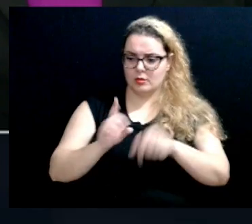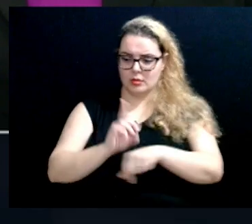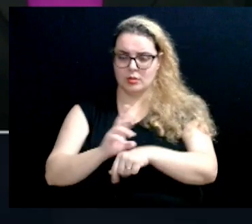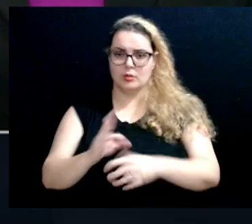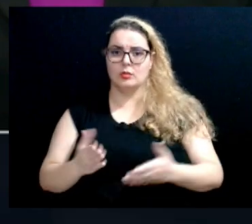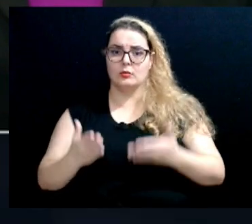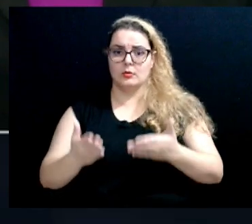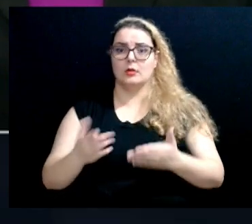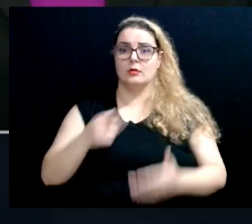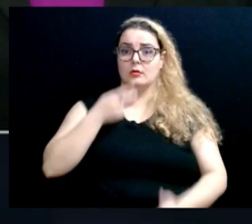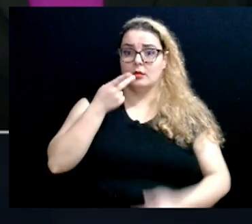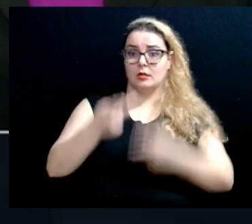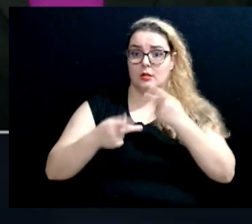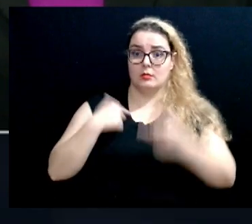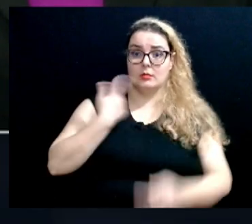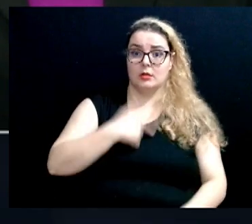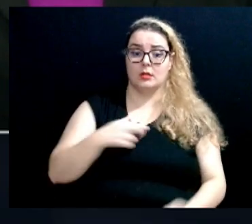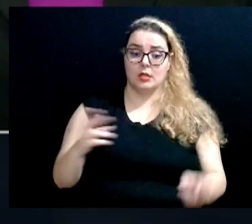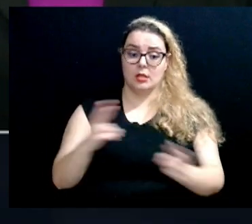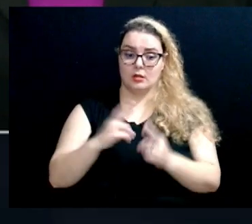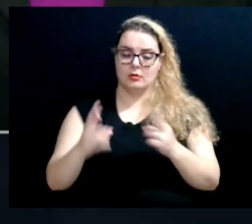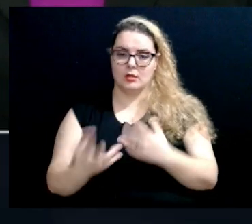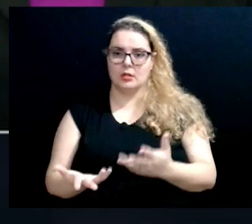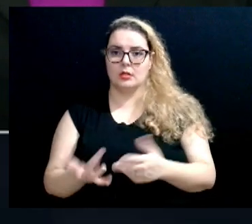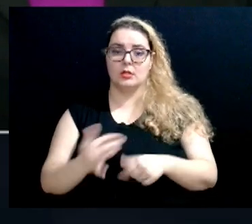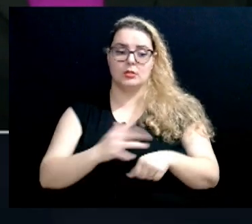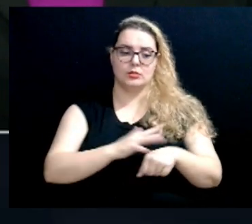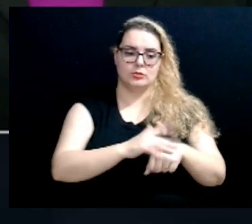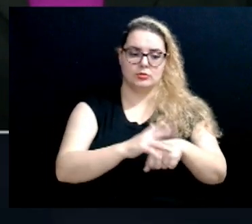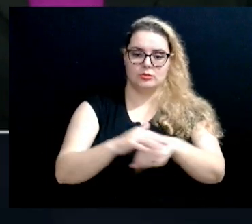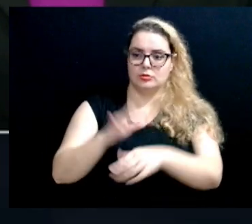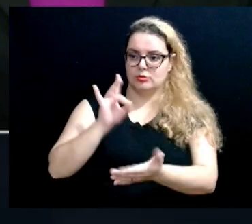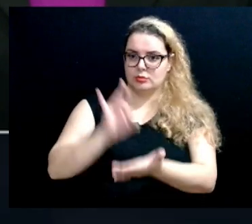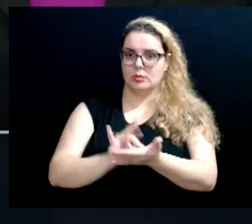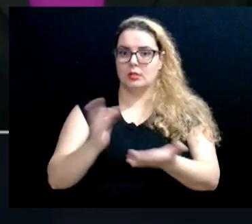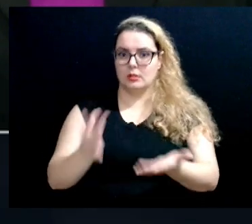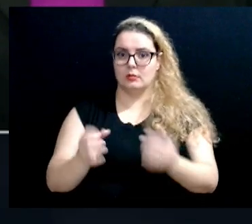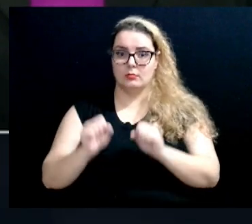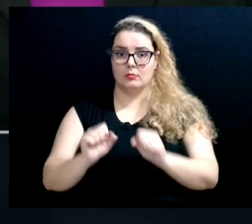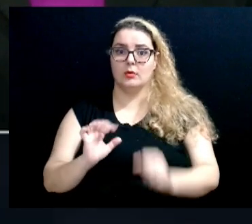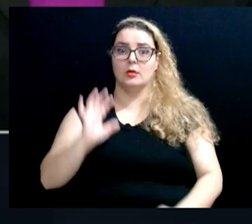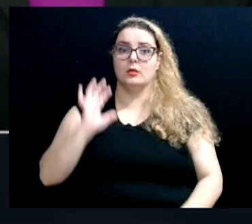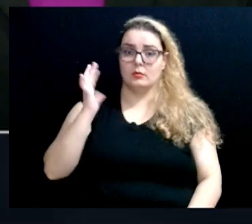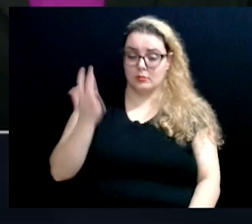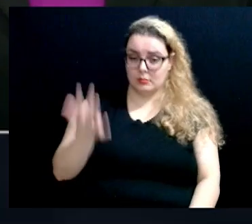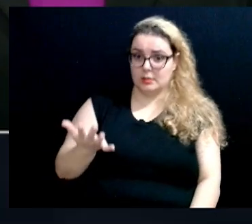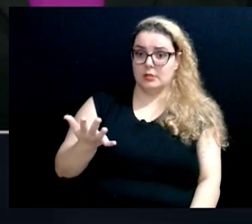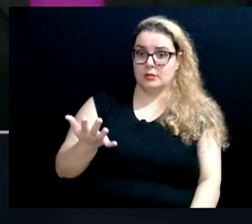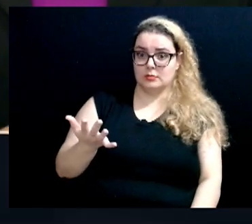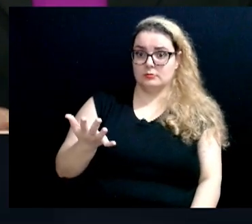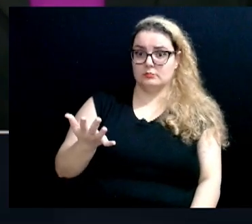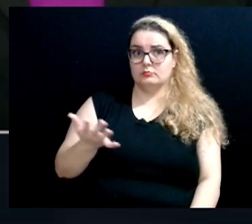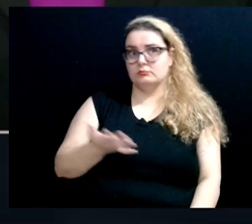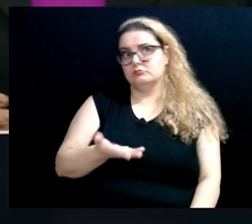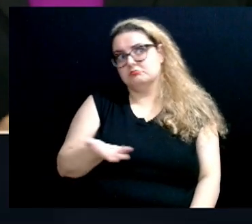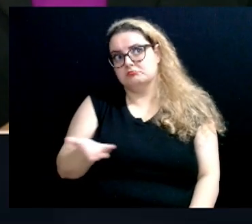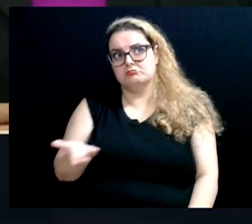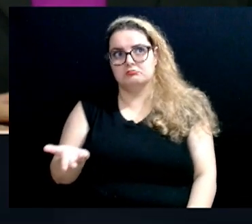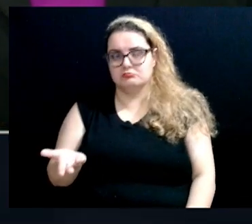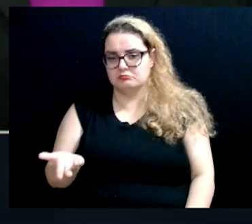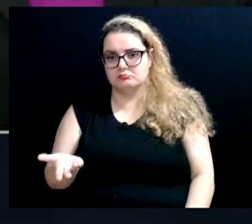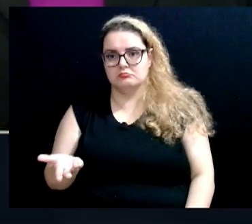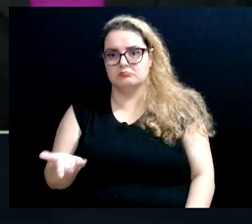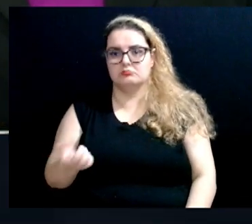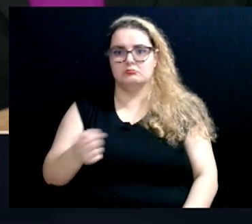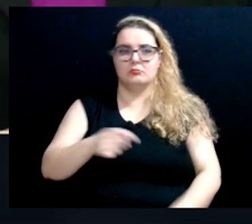em relacionado às doenças mesmo, né, que podem acontecer aí em um espaço